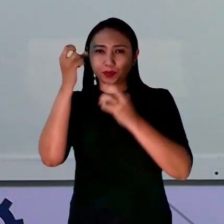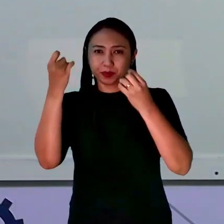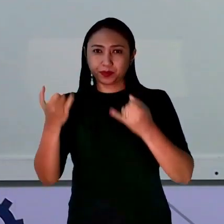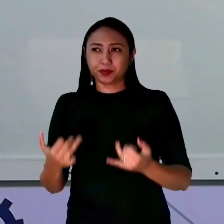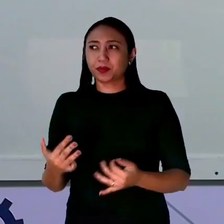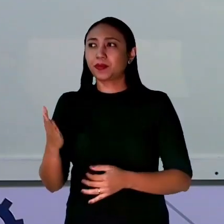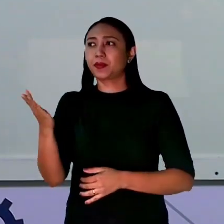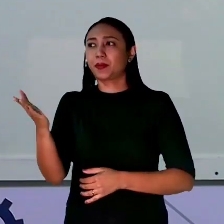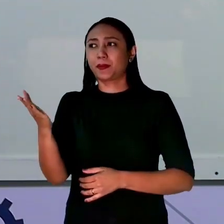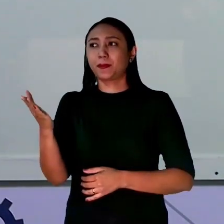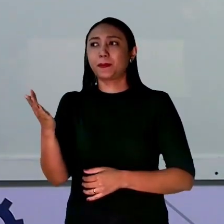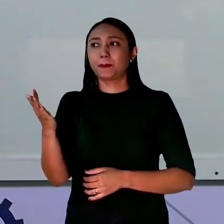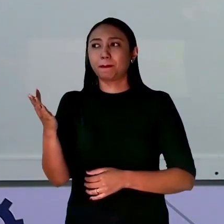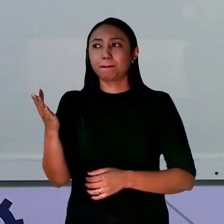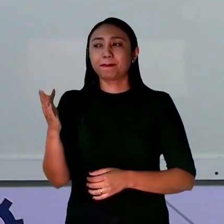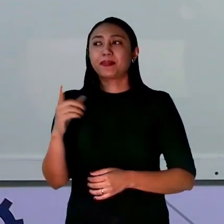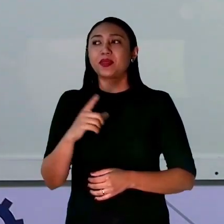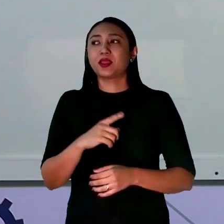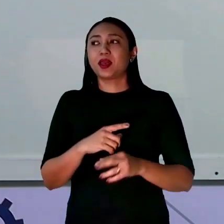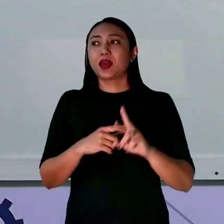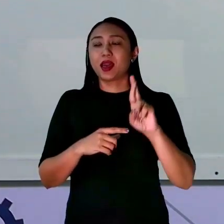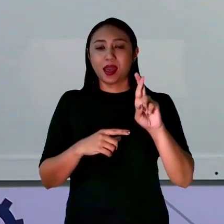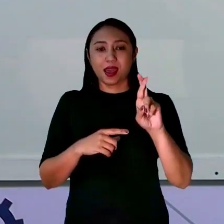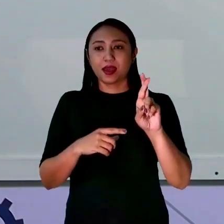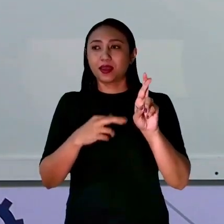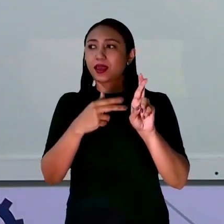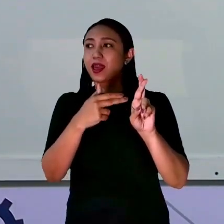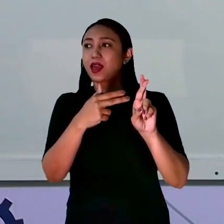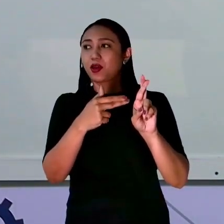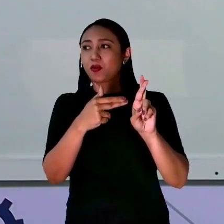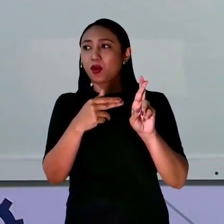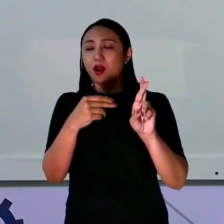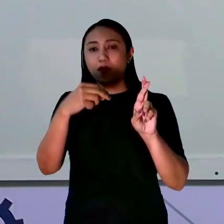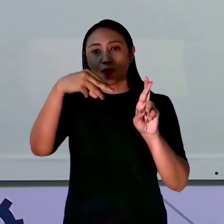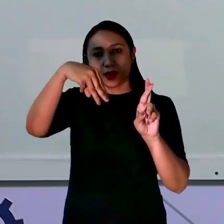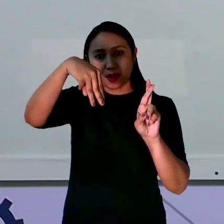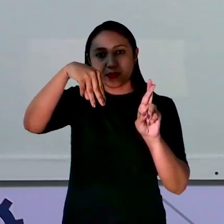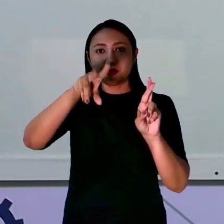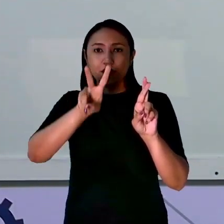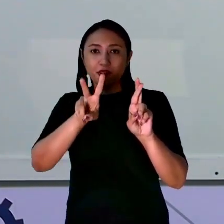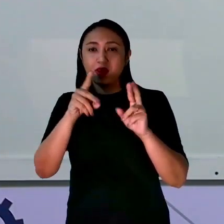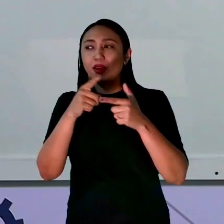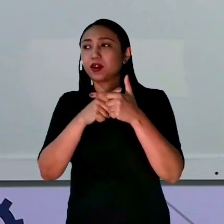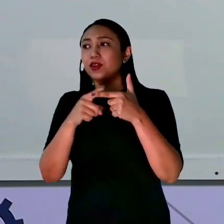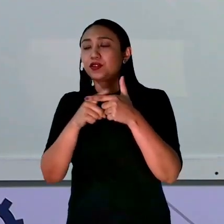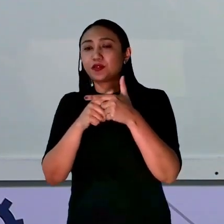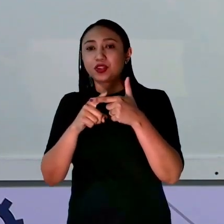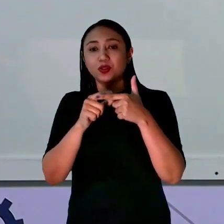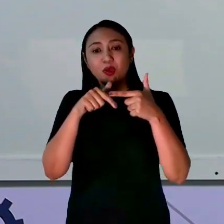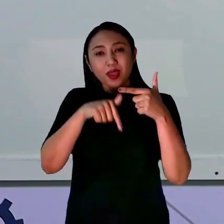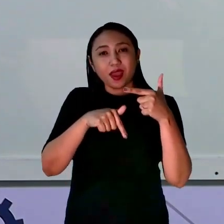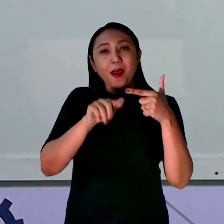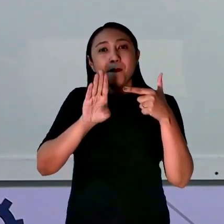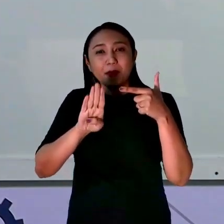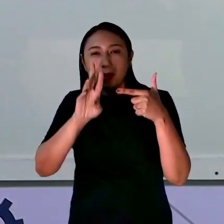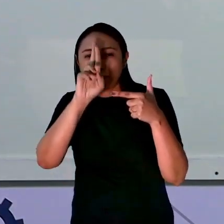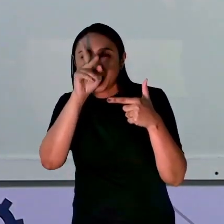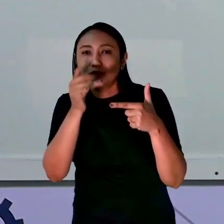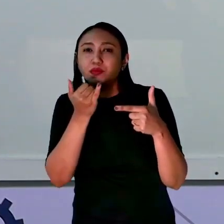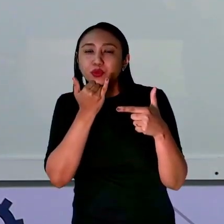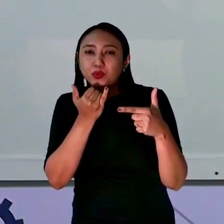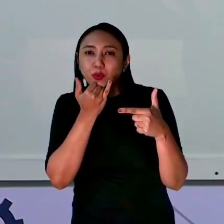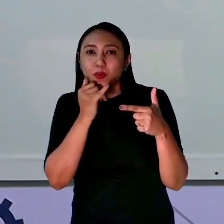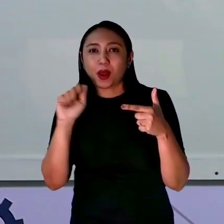aqui mv sobre QB e eu botei aqui V, ó. Por favor, é QB, tá bom?